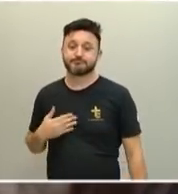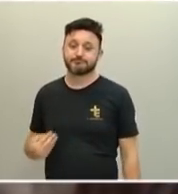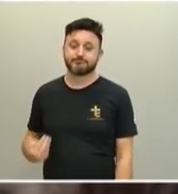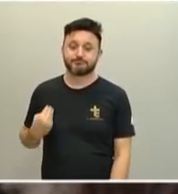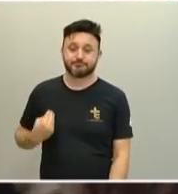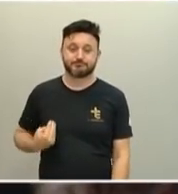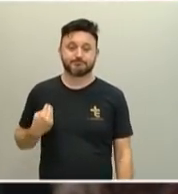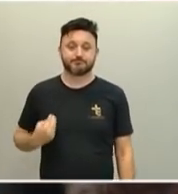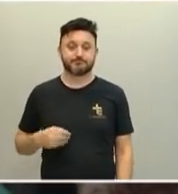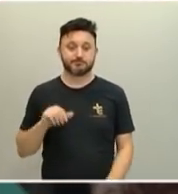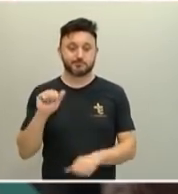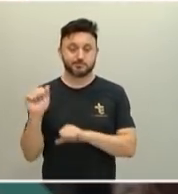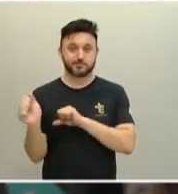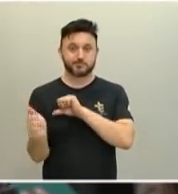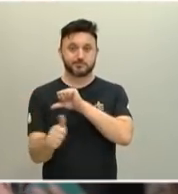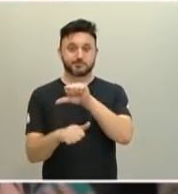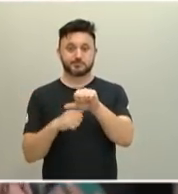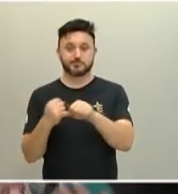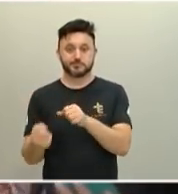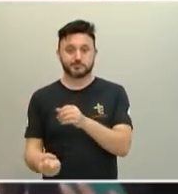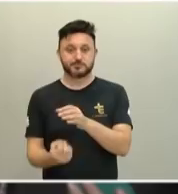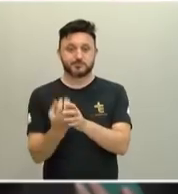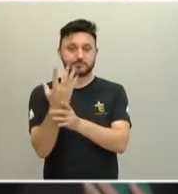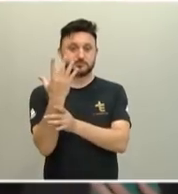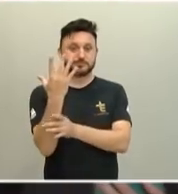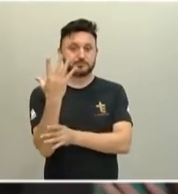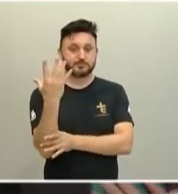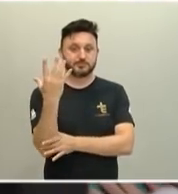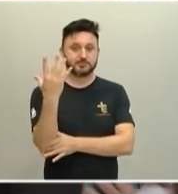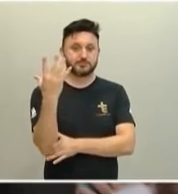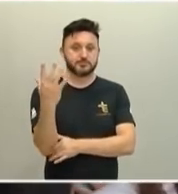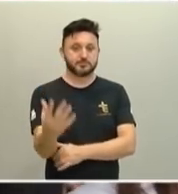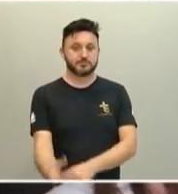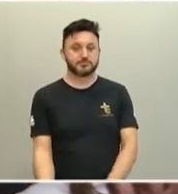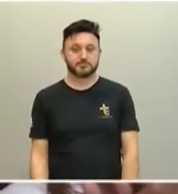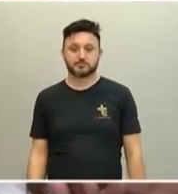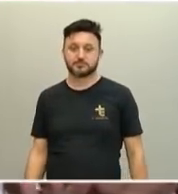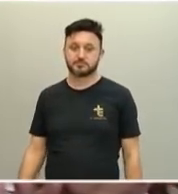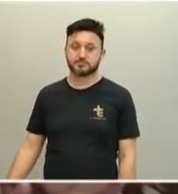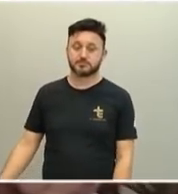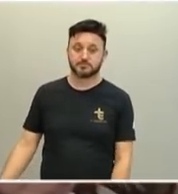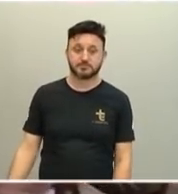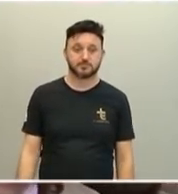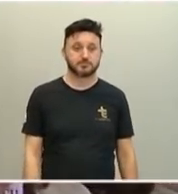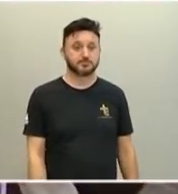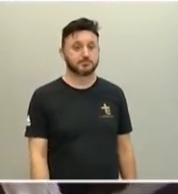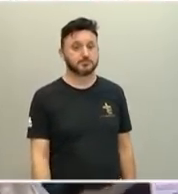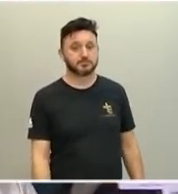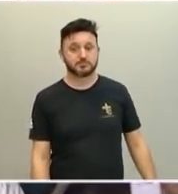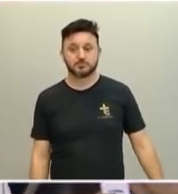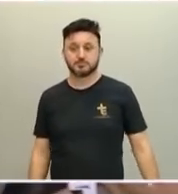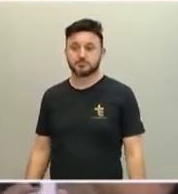meu deserto florirá. O meu deserto florirá.